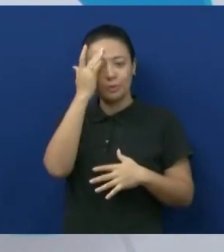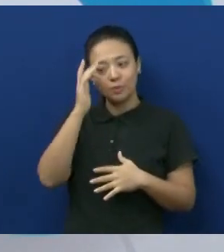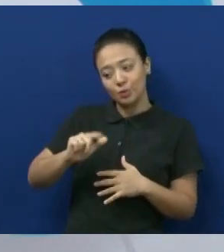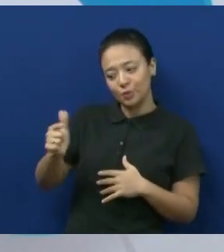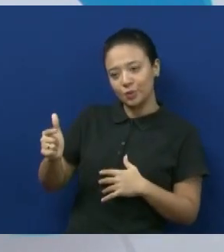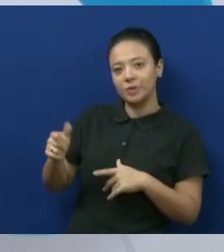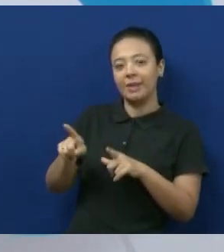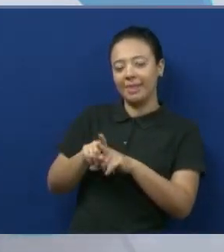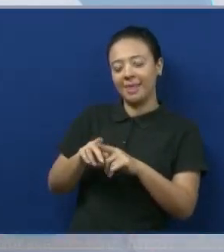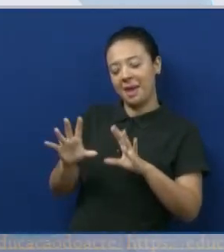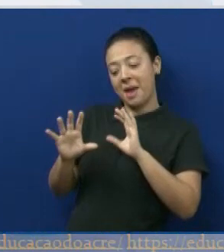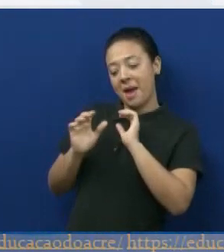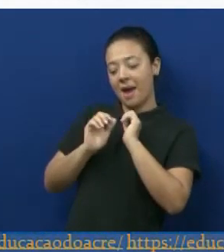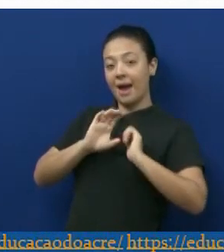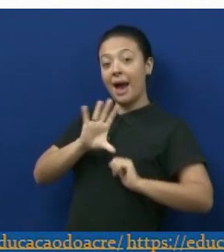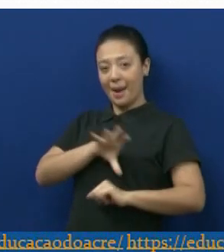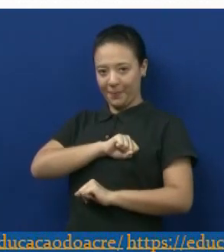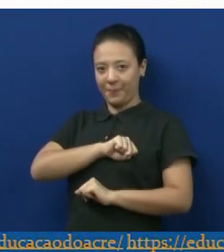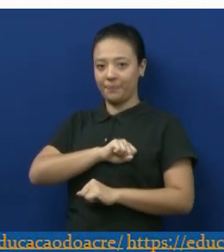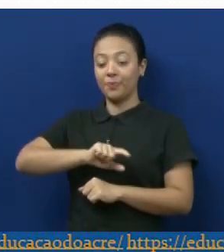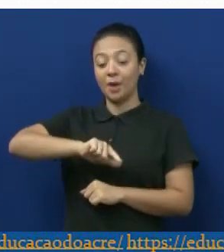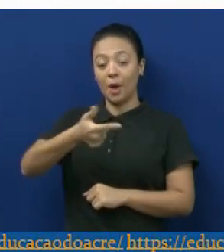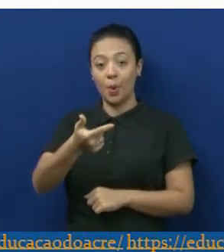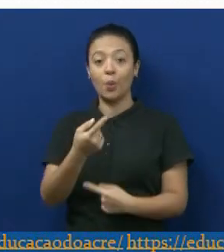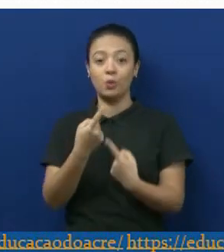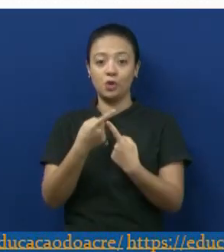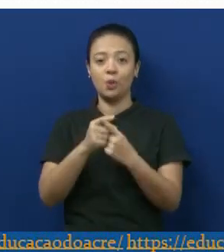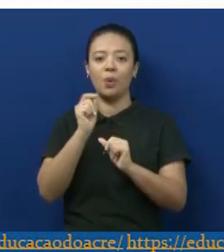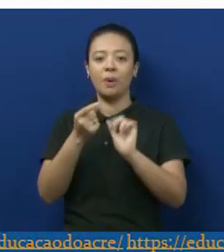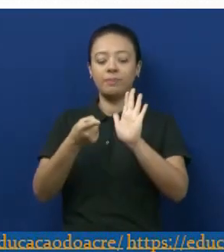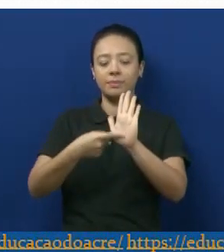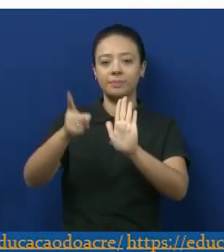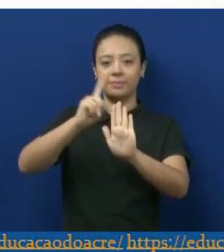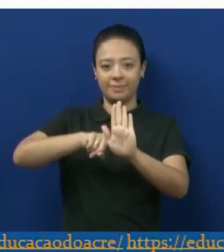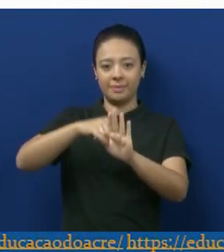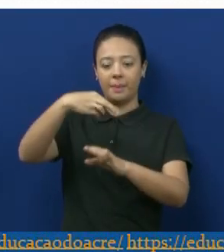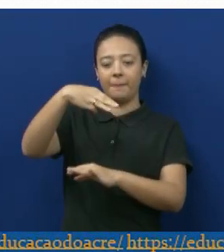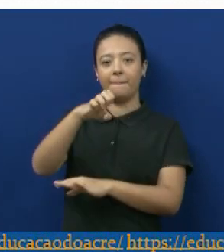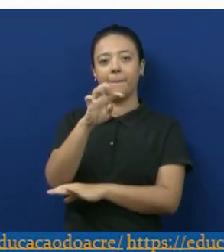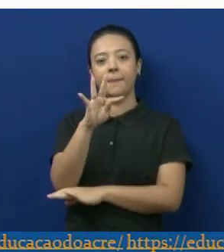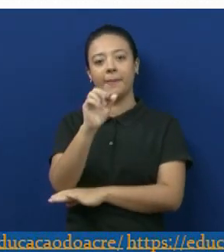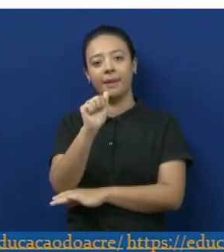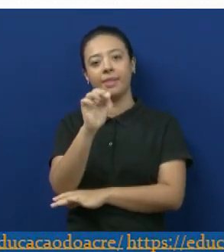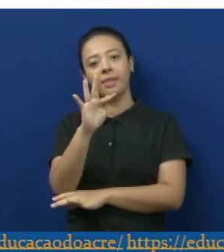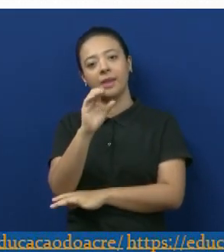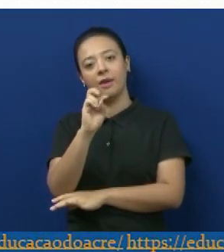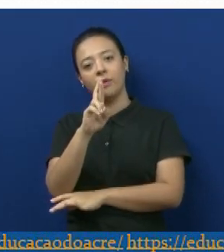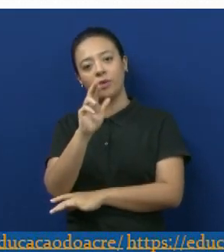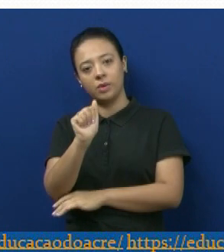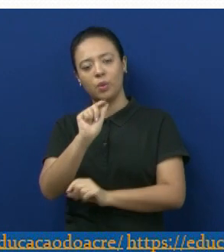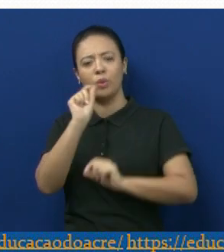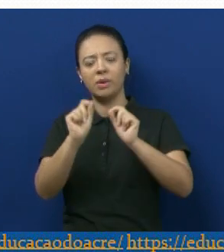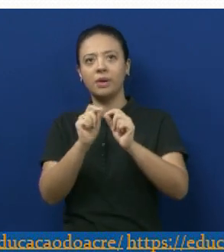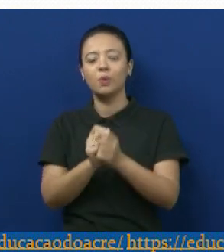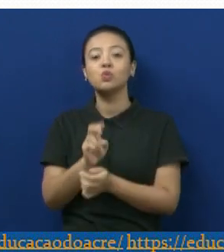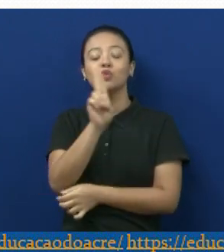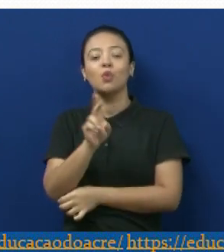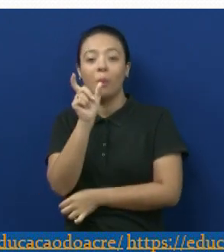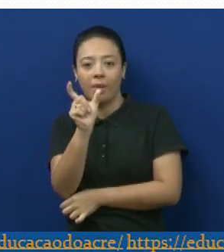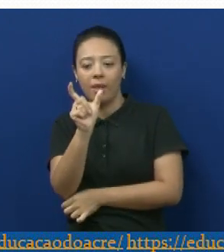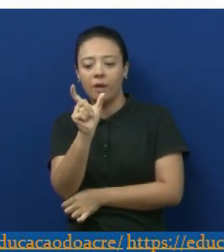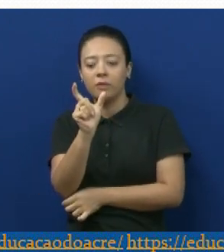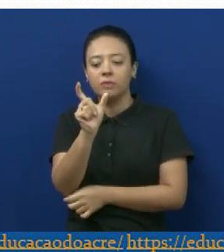amada. A próxima figura de linguagem é a metáfora. A metáfora é um emprego de uma palavra fora do sentido comum